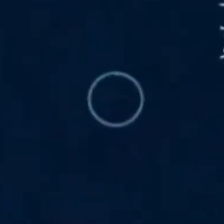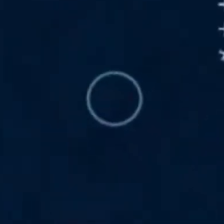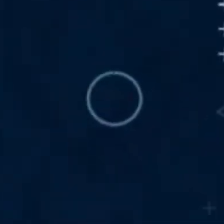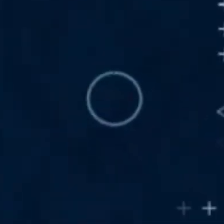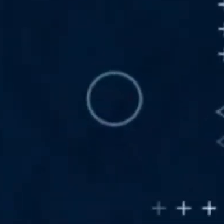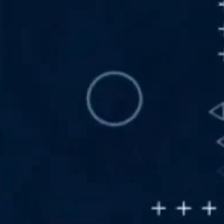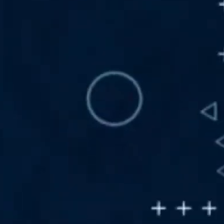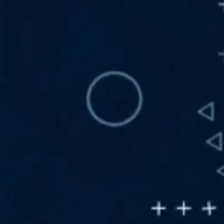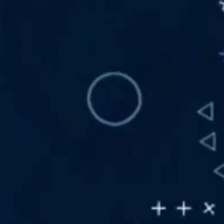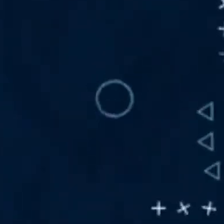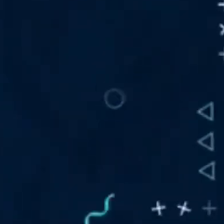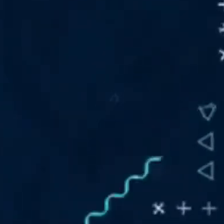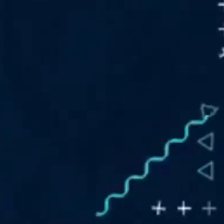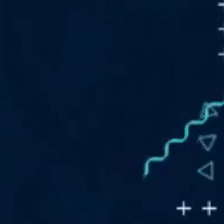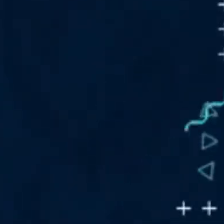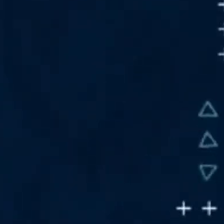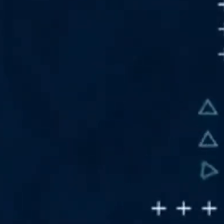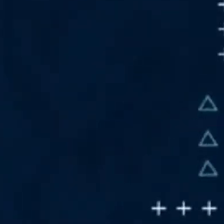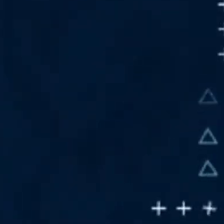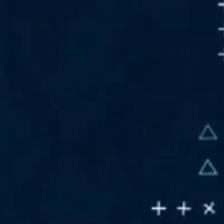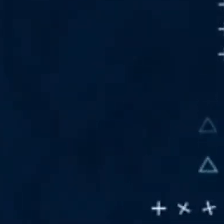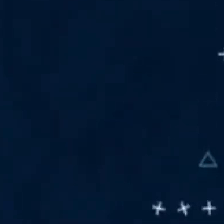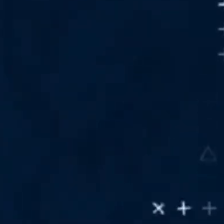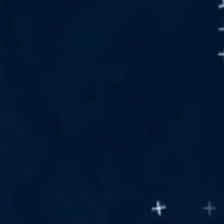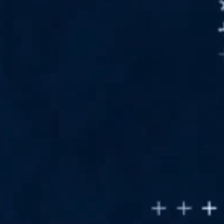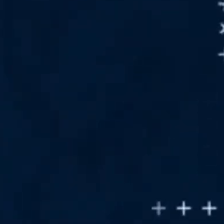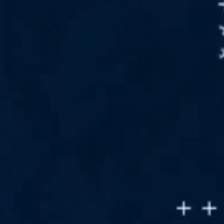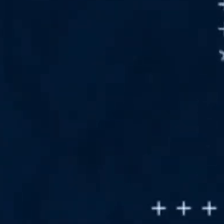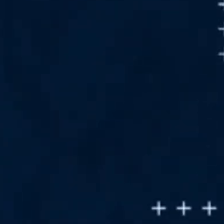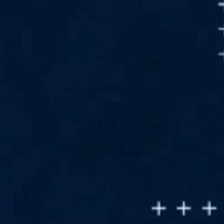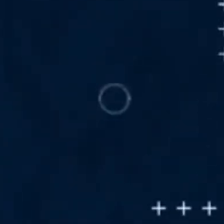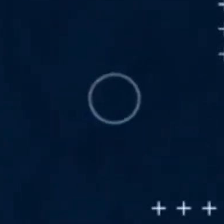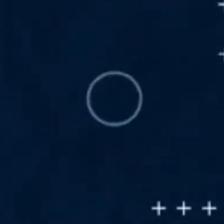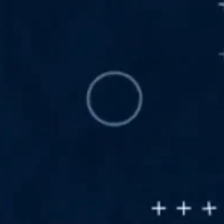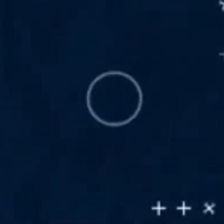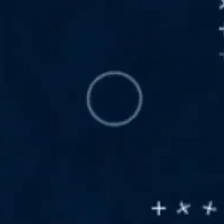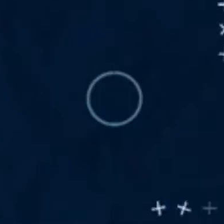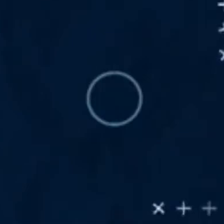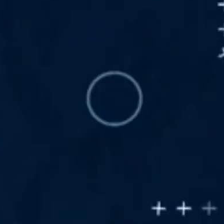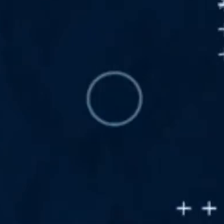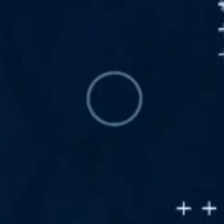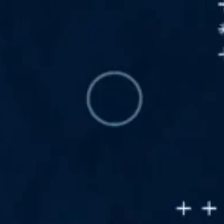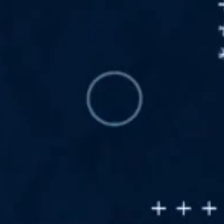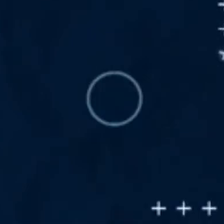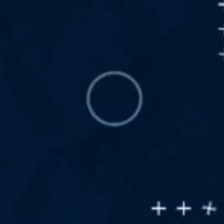Objetivo específico: reconhecer aplicações do conceito de pressão.